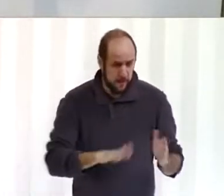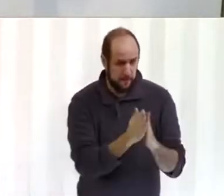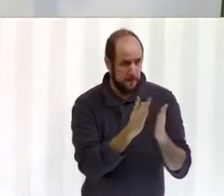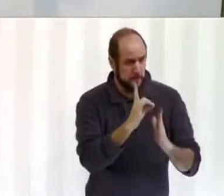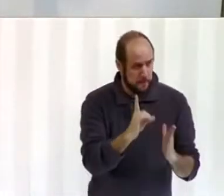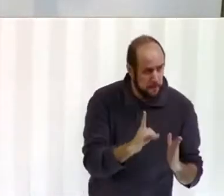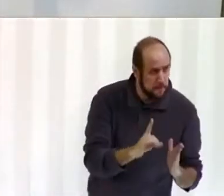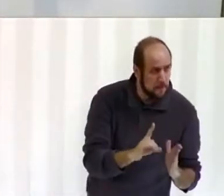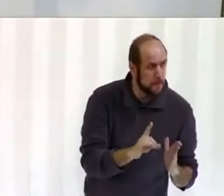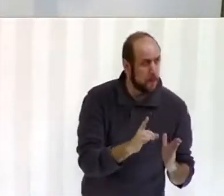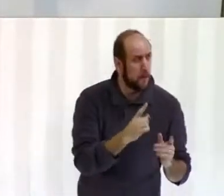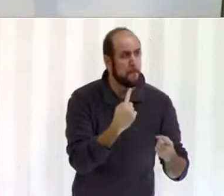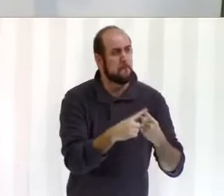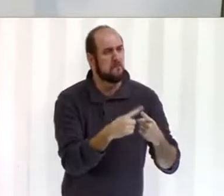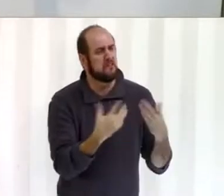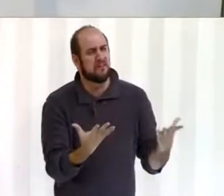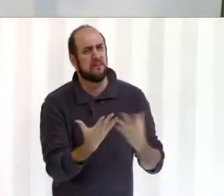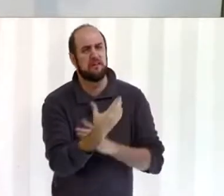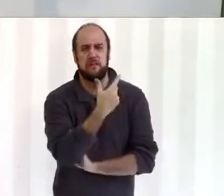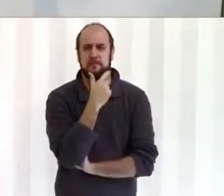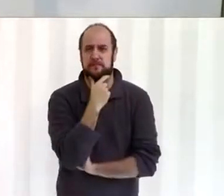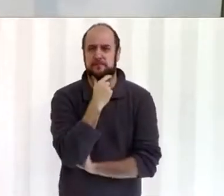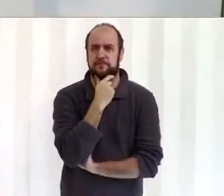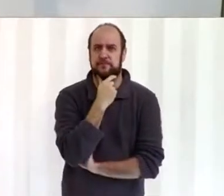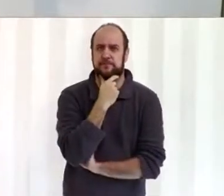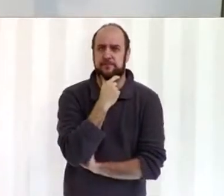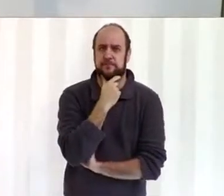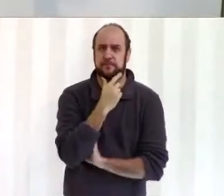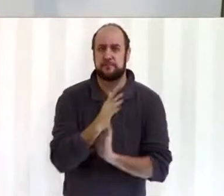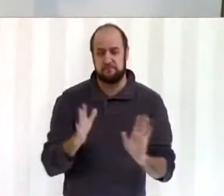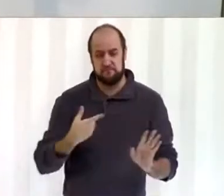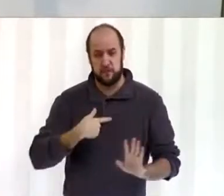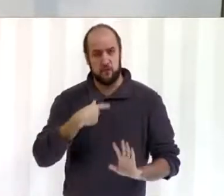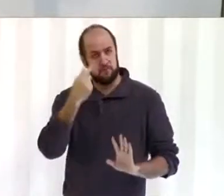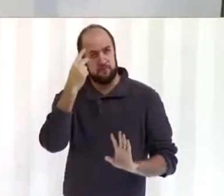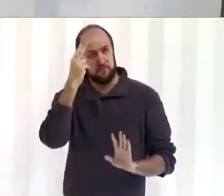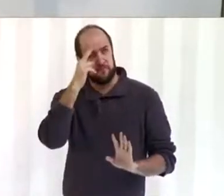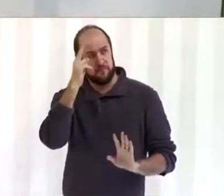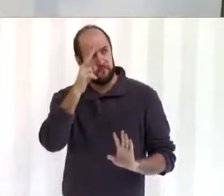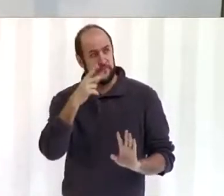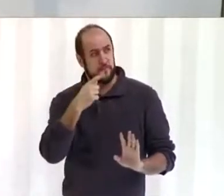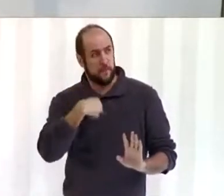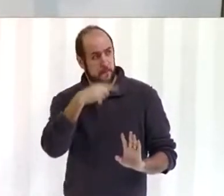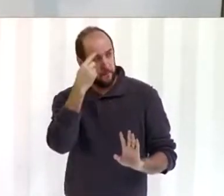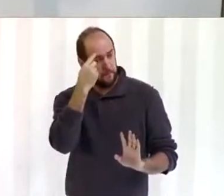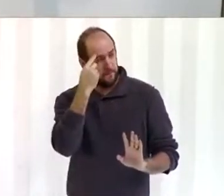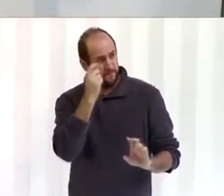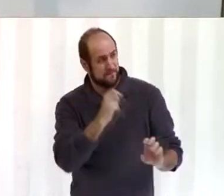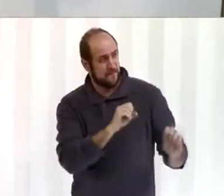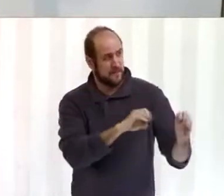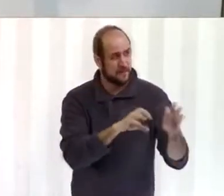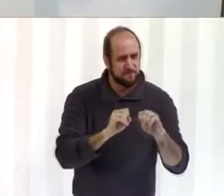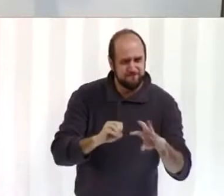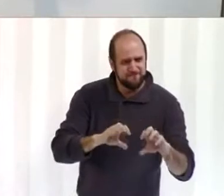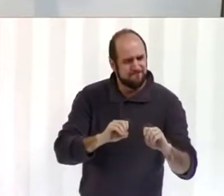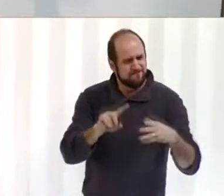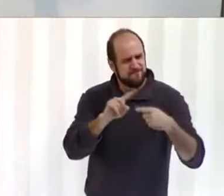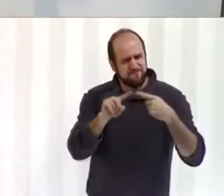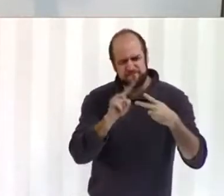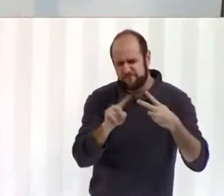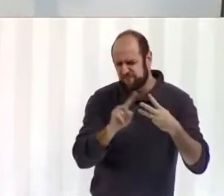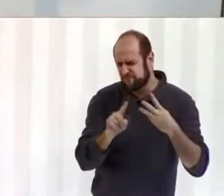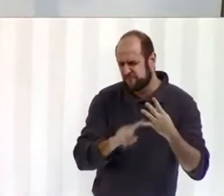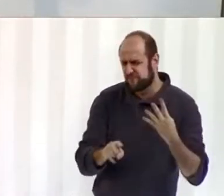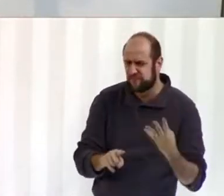na Sagrada Escritura? Eu creio que aqui há várias lições, mas eu gostaria de destacar apenas